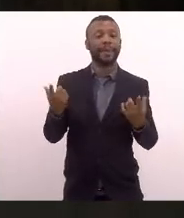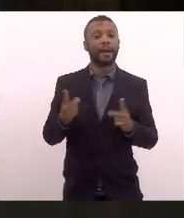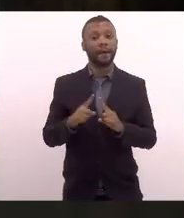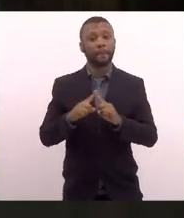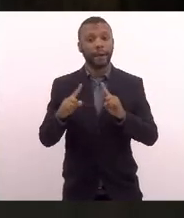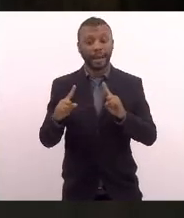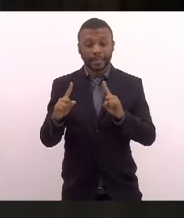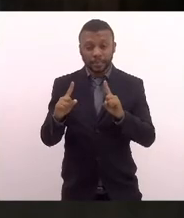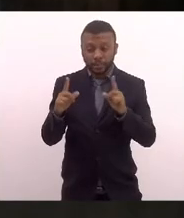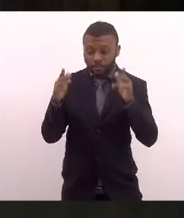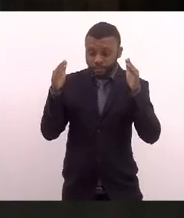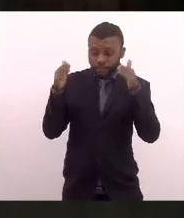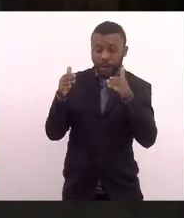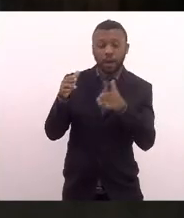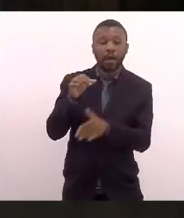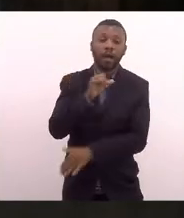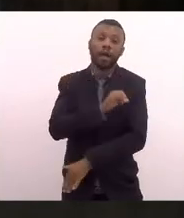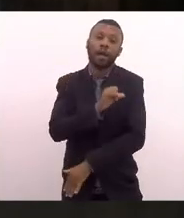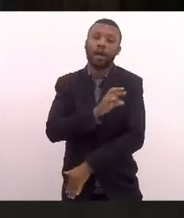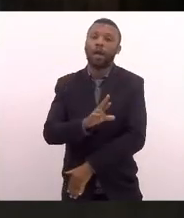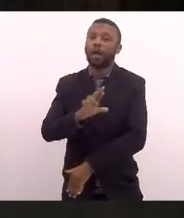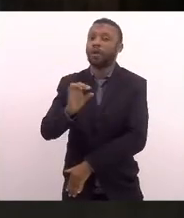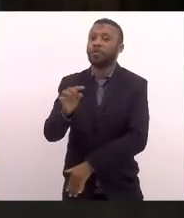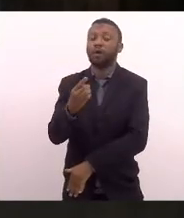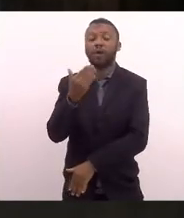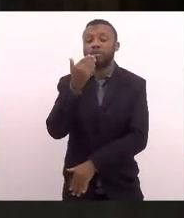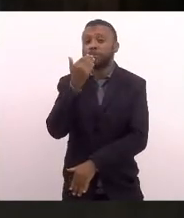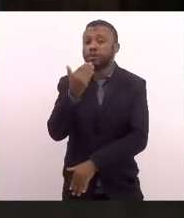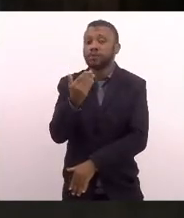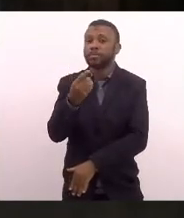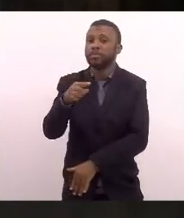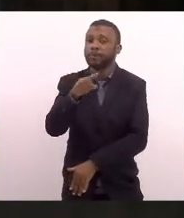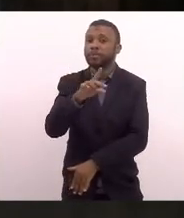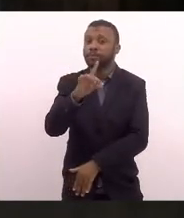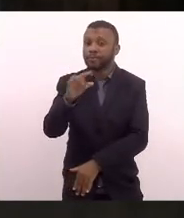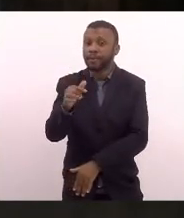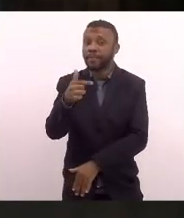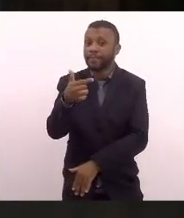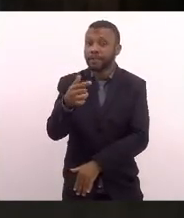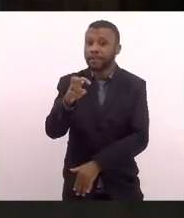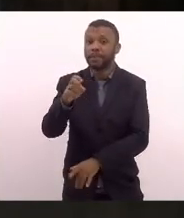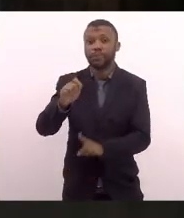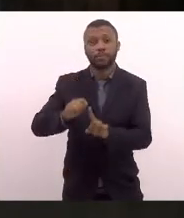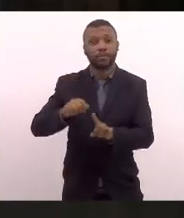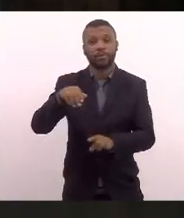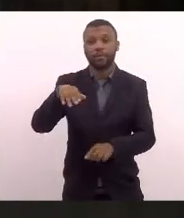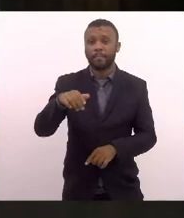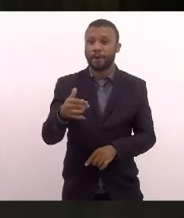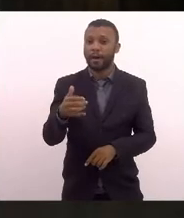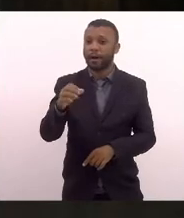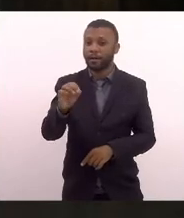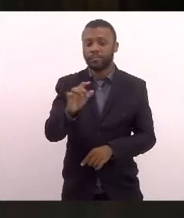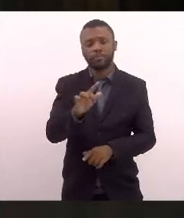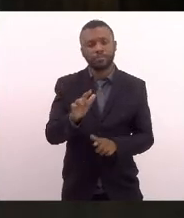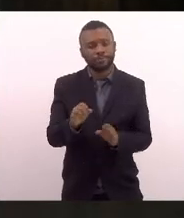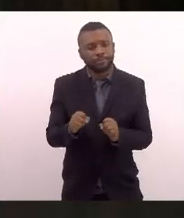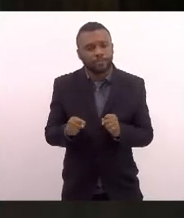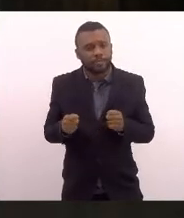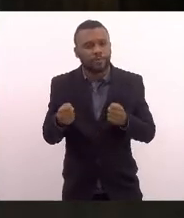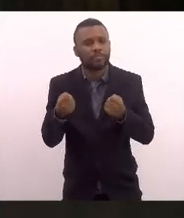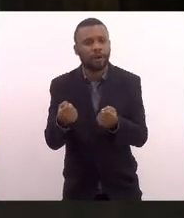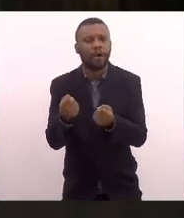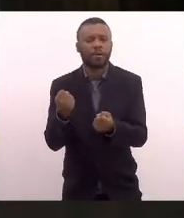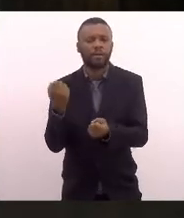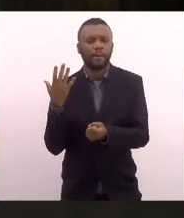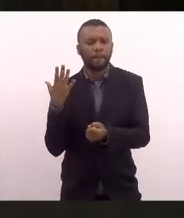a Bem Rio de Janeiro, pedimos que vocês, no dia 25 de maio, façam um esforço para a